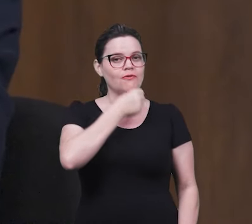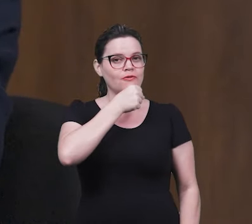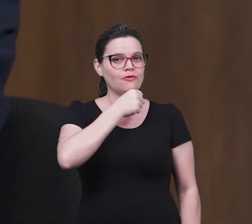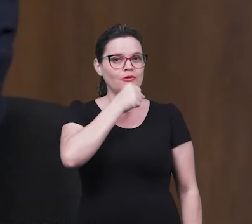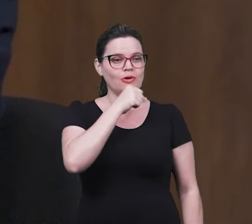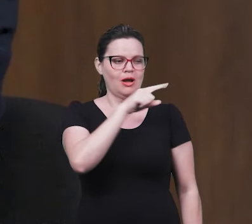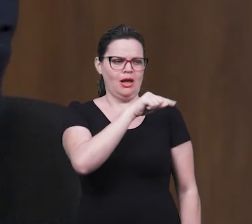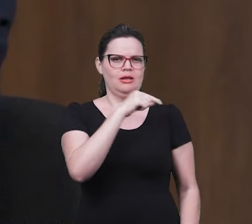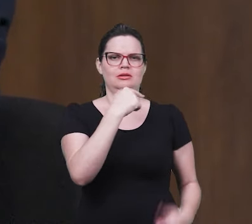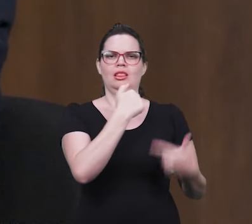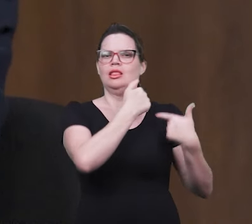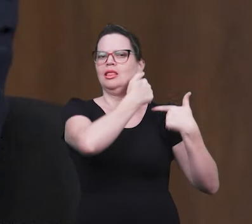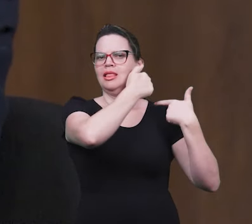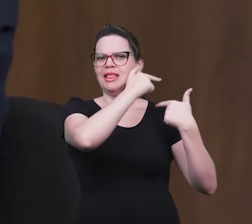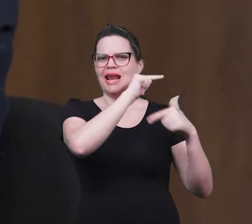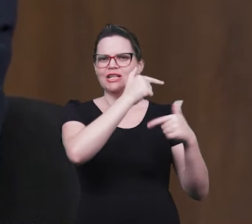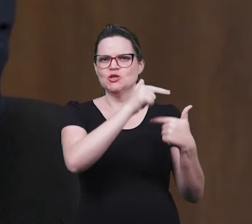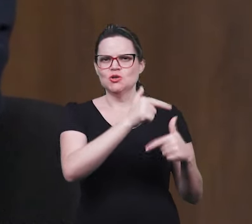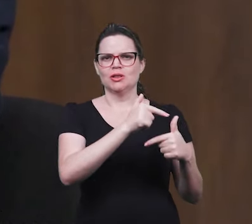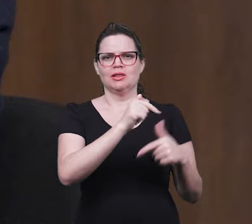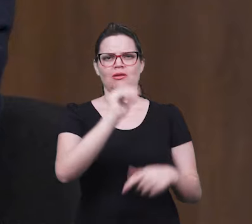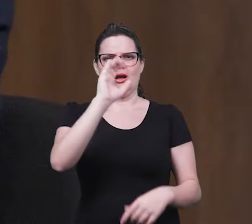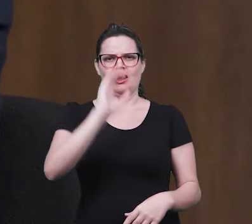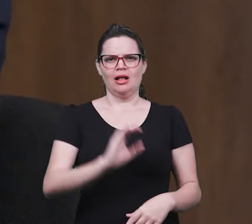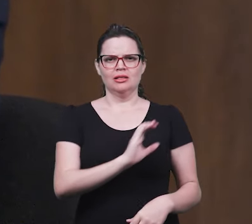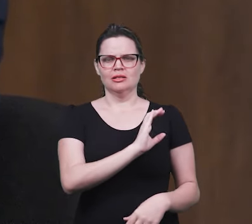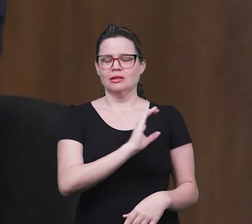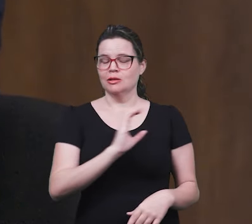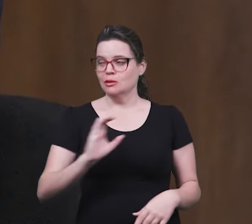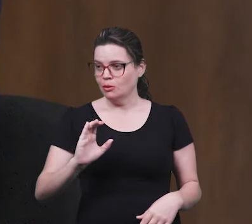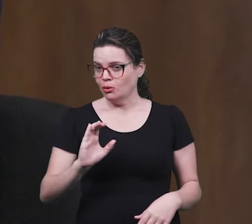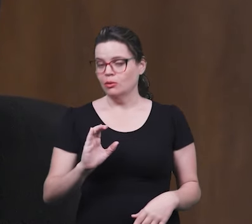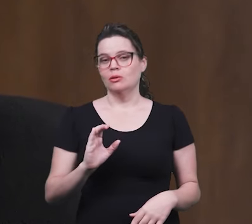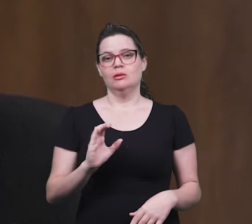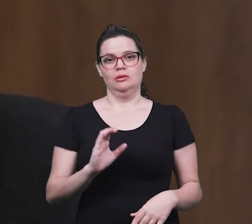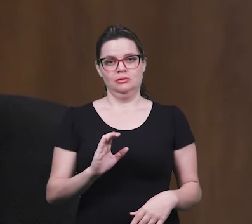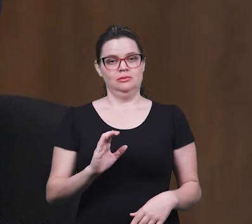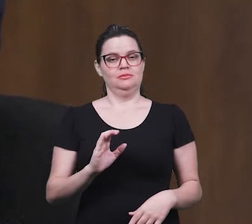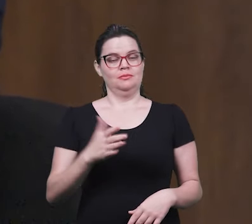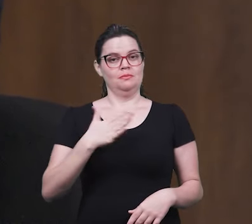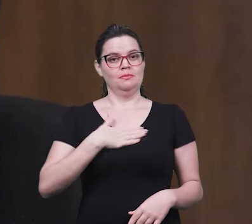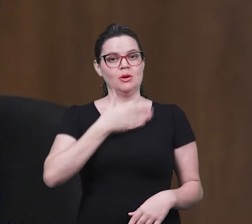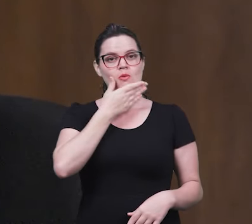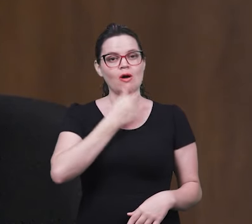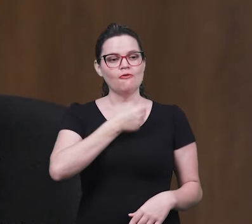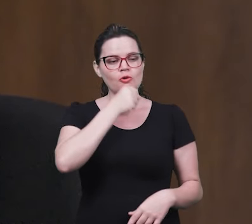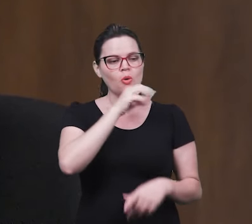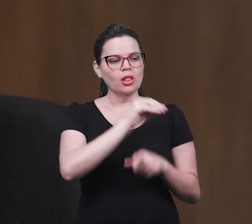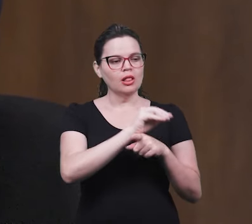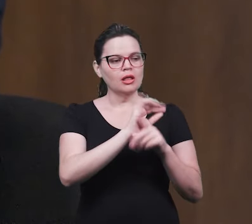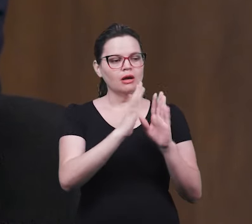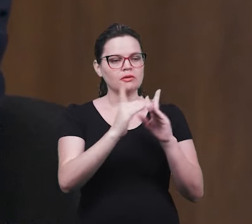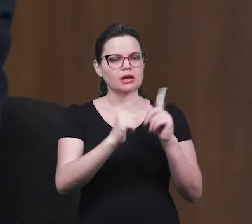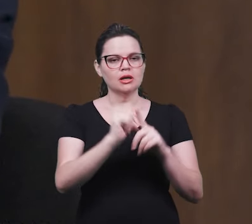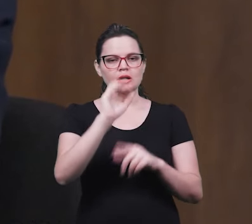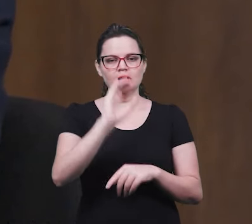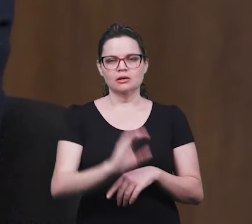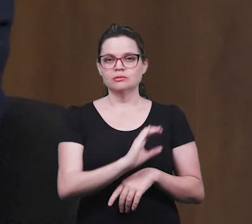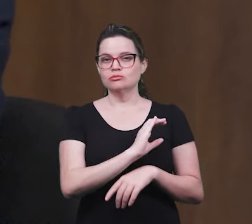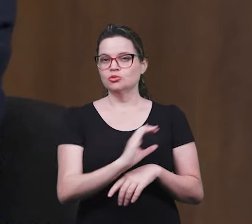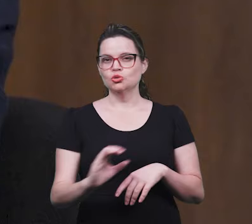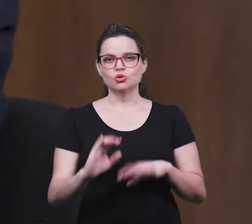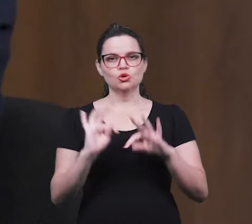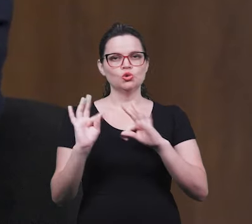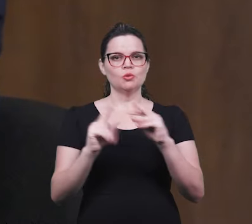eles eram tradicionalmente católicos, uma família muito católica. Meu avô cuidava de igreja, aquela coisa, todas as coisas.